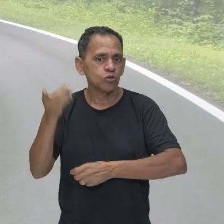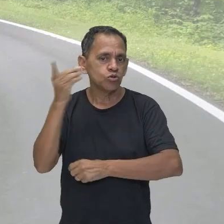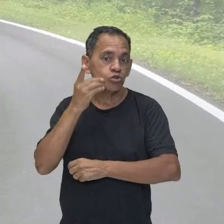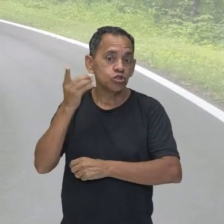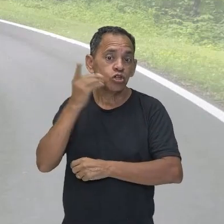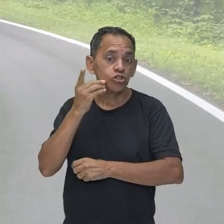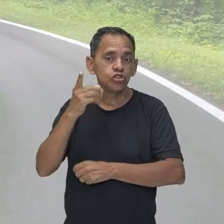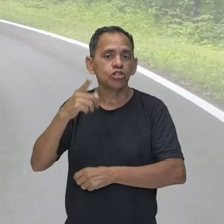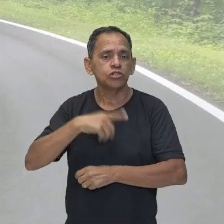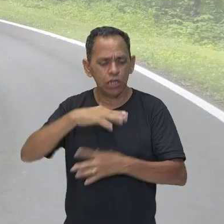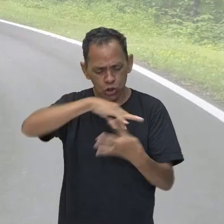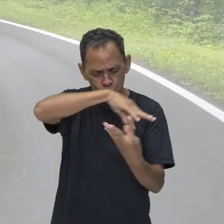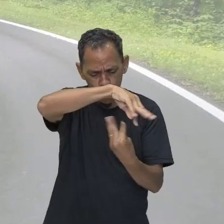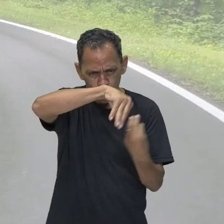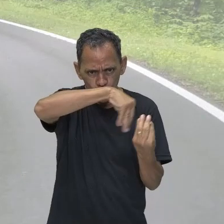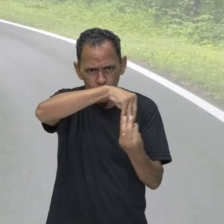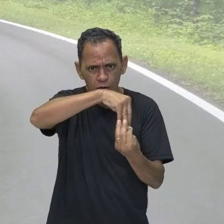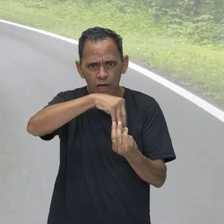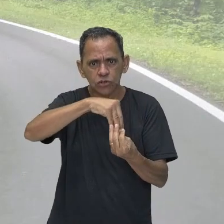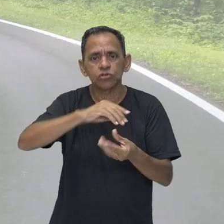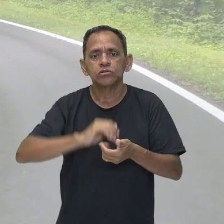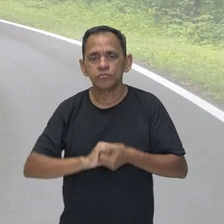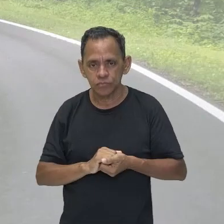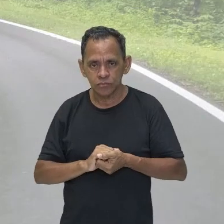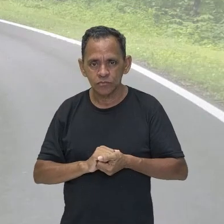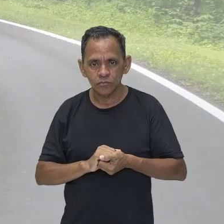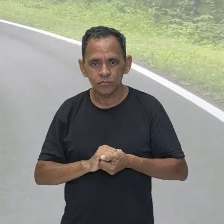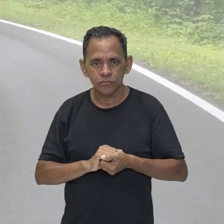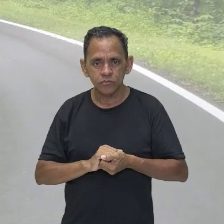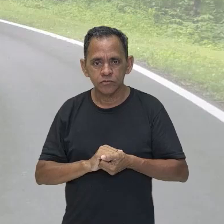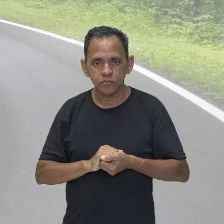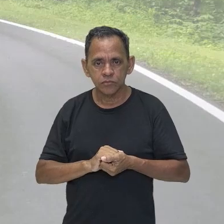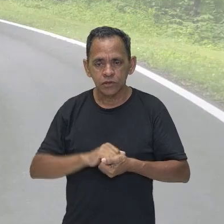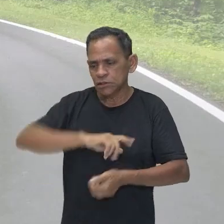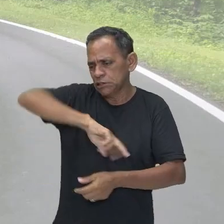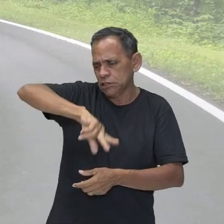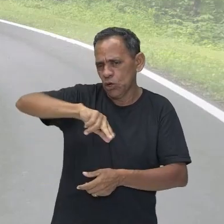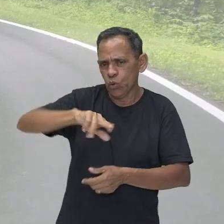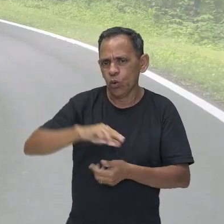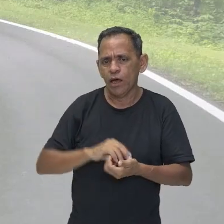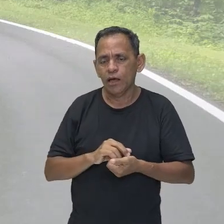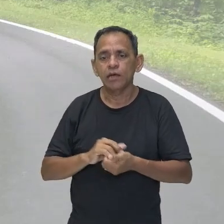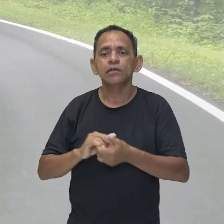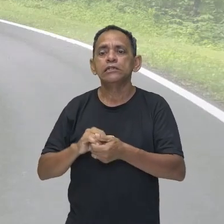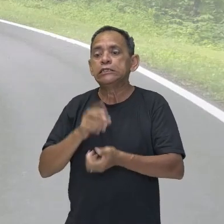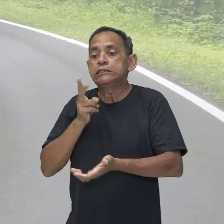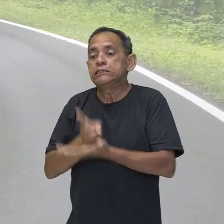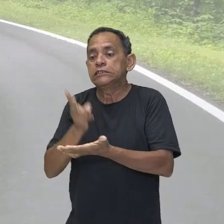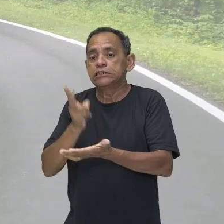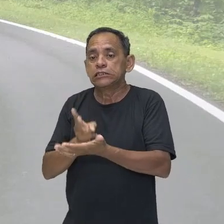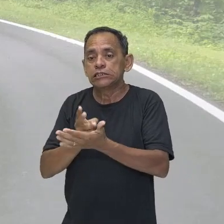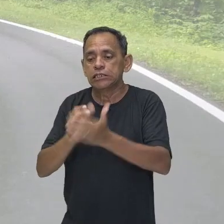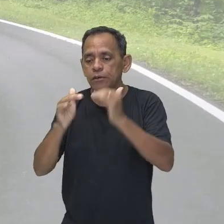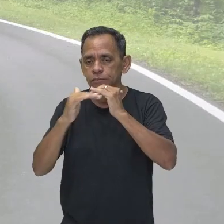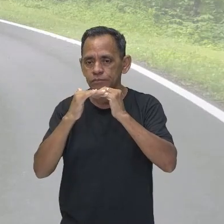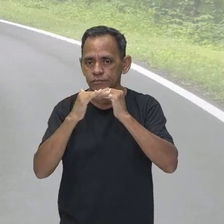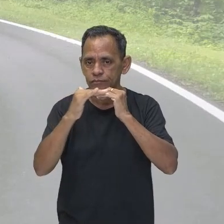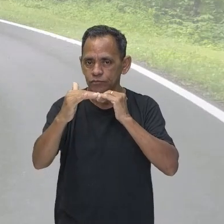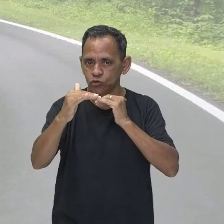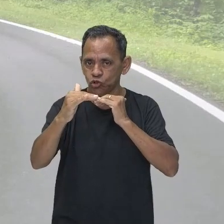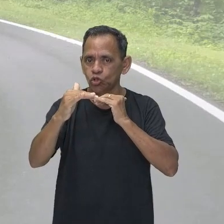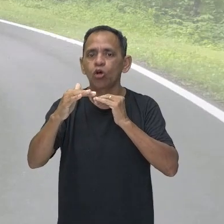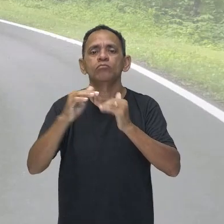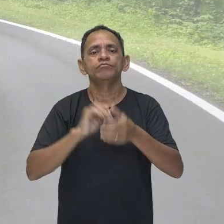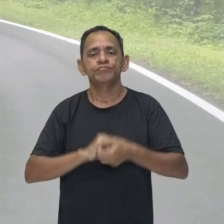mais complexos, nem todos eles serão considerados movimento uniforme. Por quê? Porque a velocidade ela não está